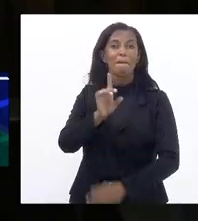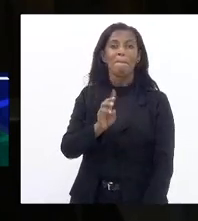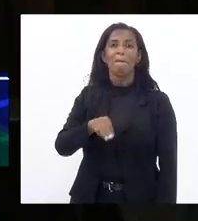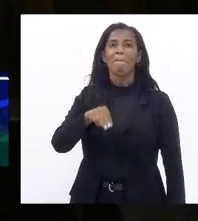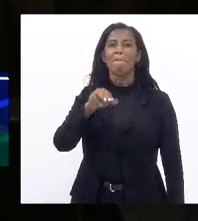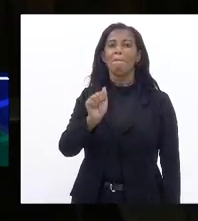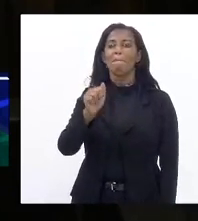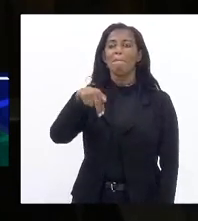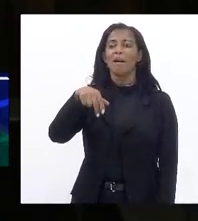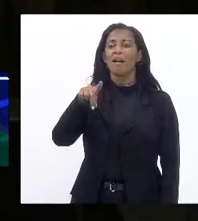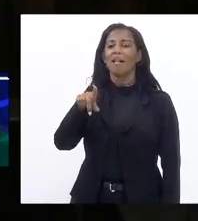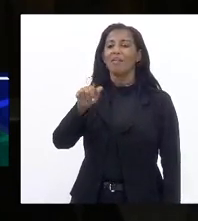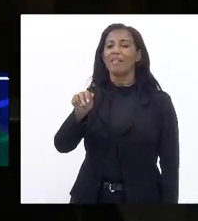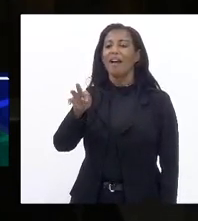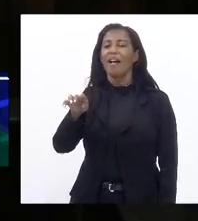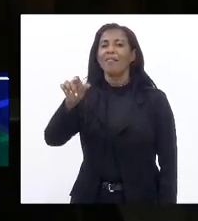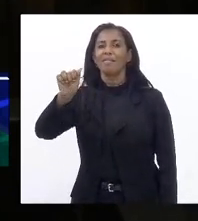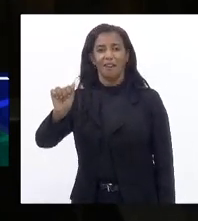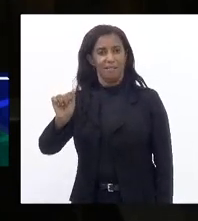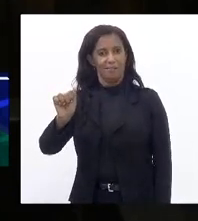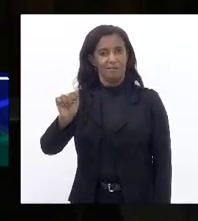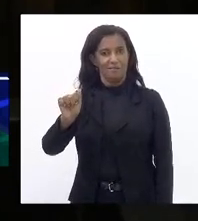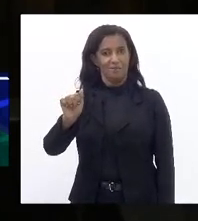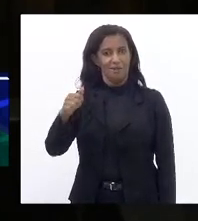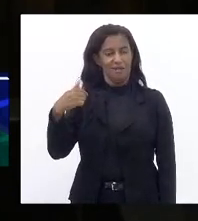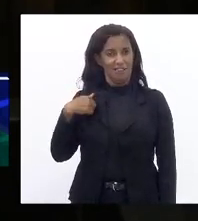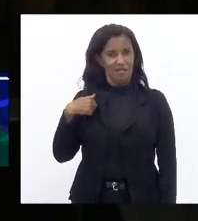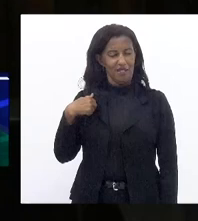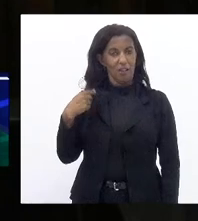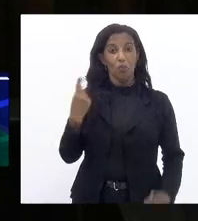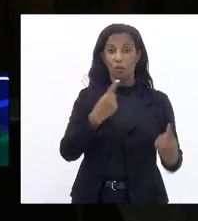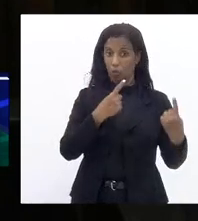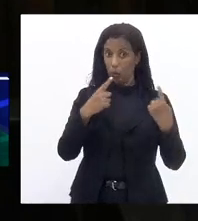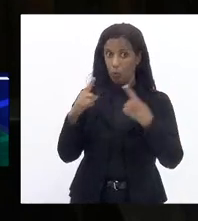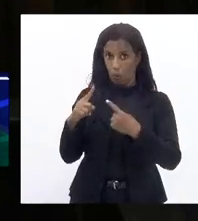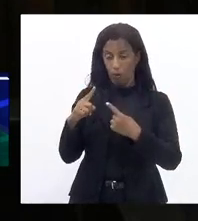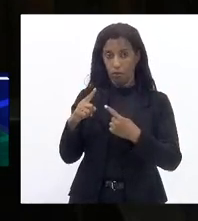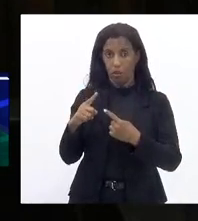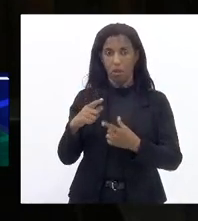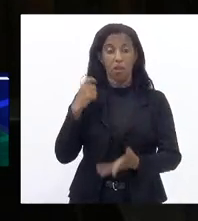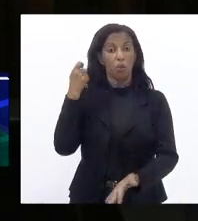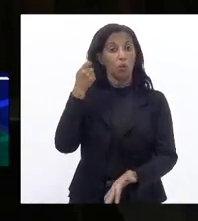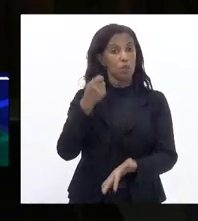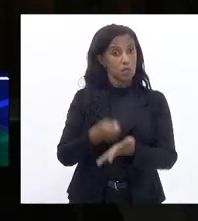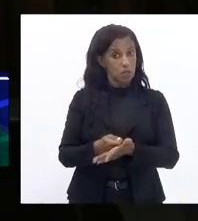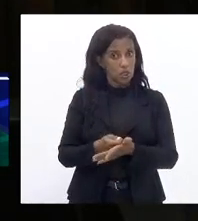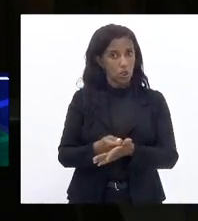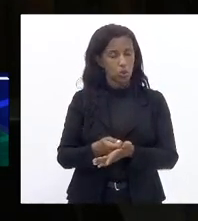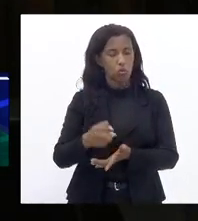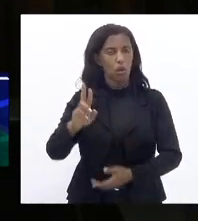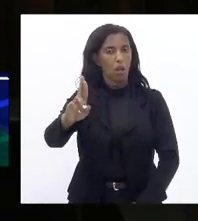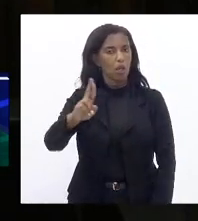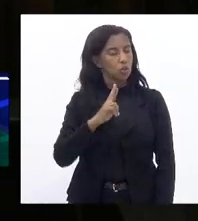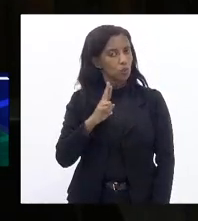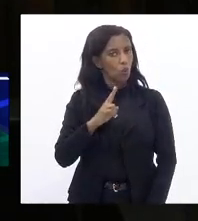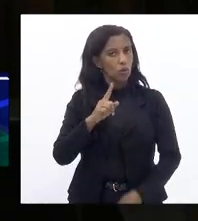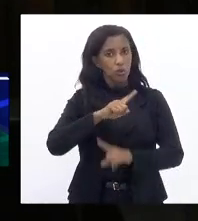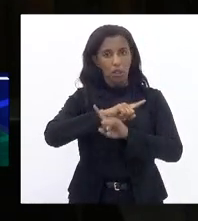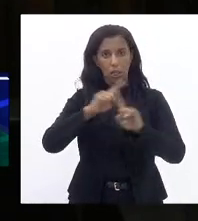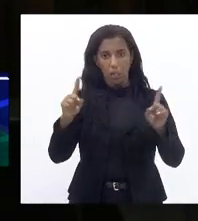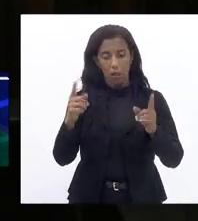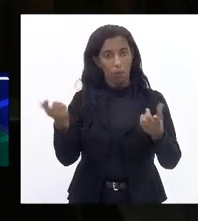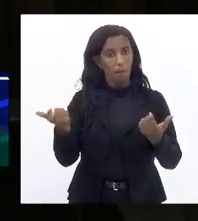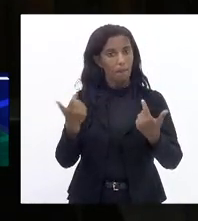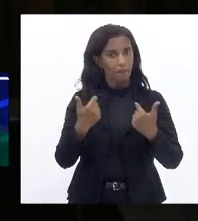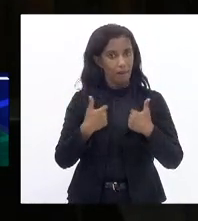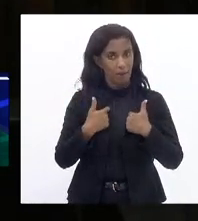Eu vou representar contra o seu mandato e farei isso ainda hoje, e eu exijo a resposta que não foi dada.